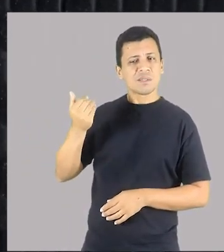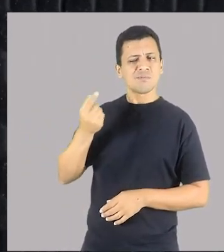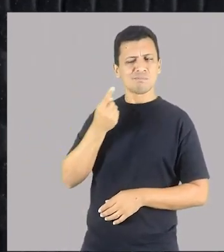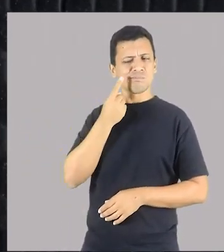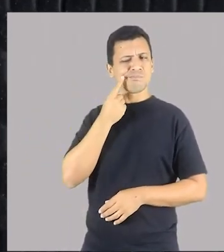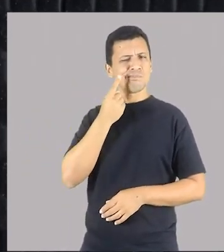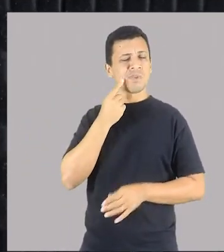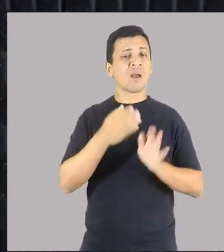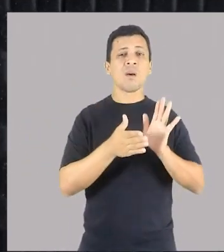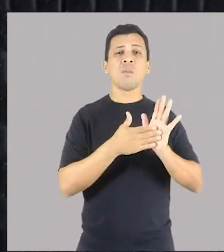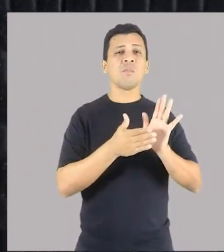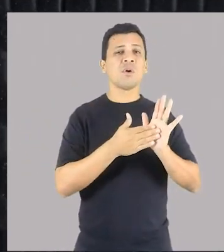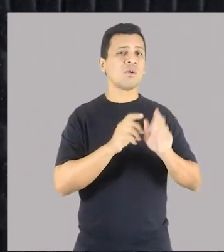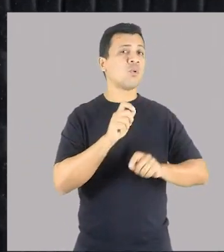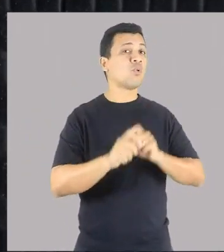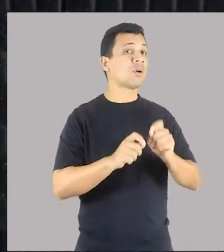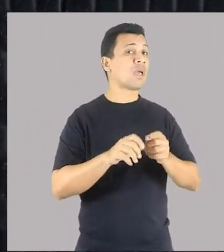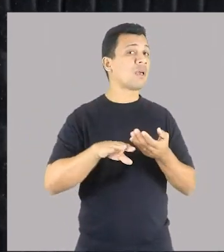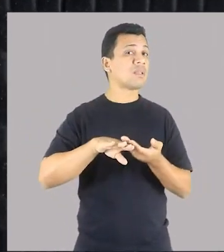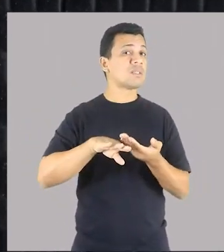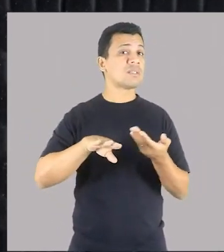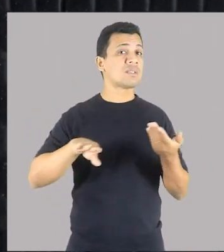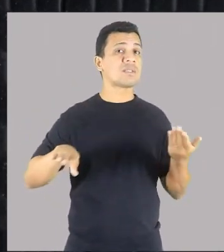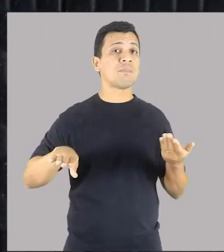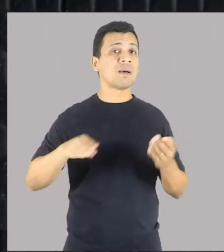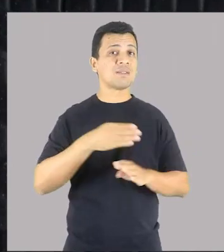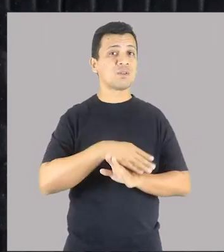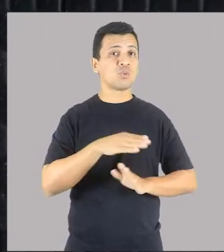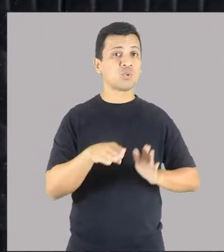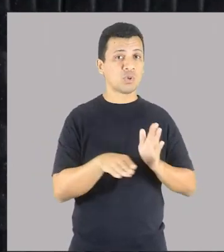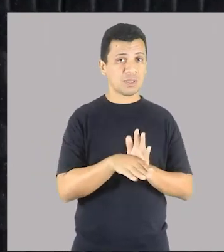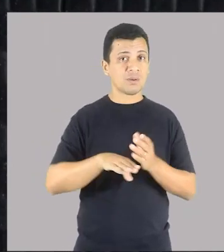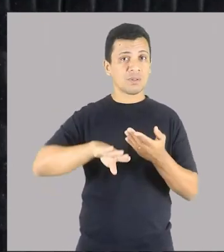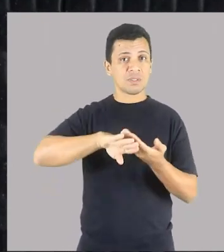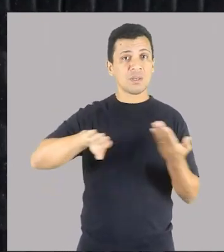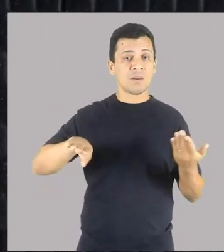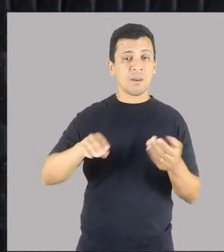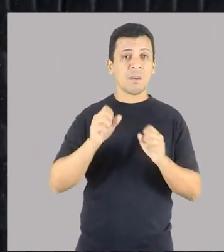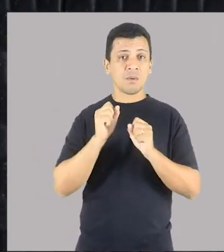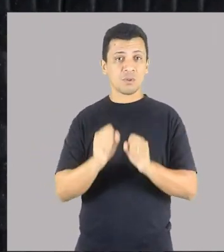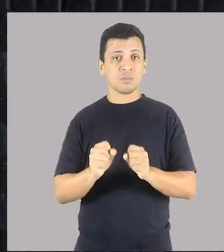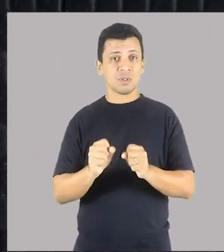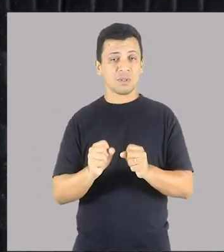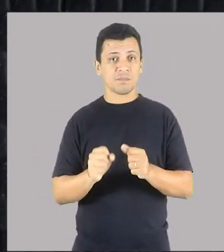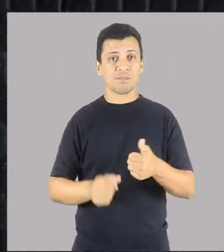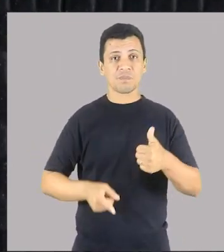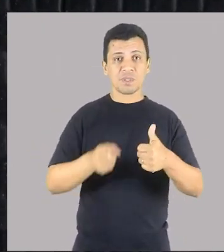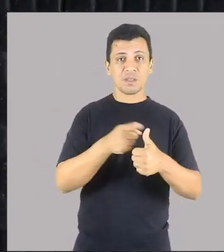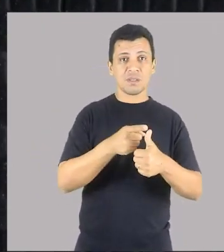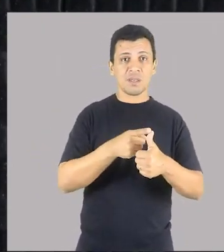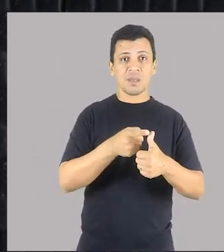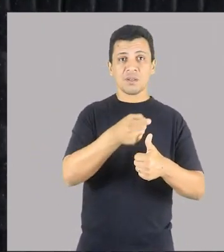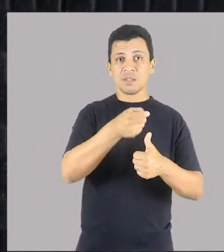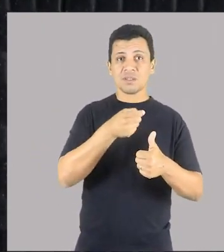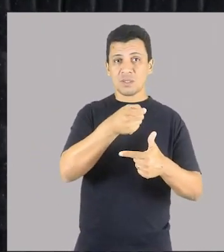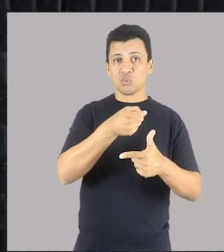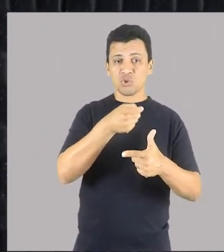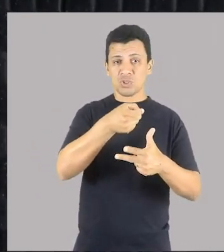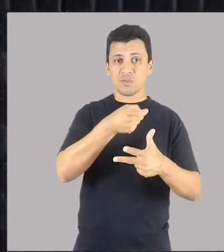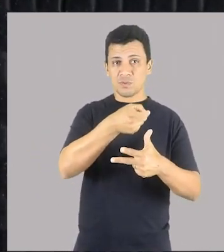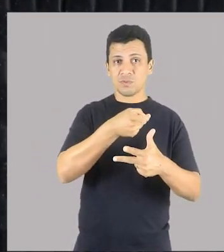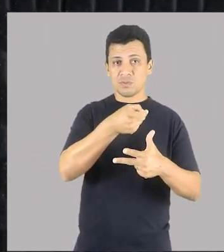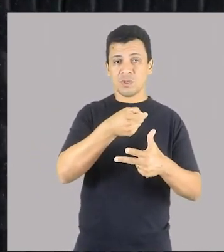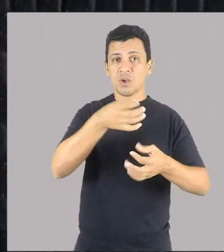proposição foi que houvesse uma separação total entre os poderes, ou seja, o executivo teria ali